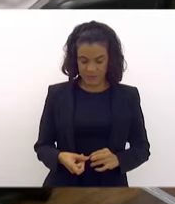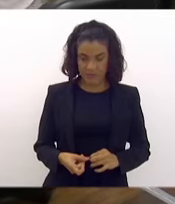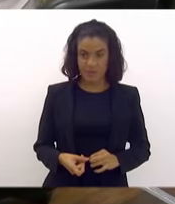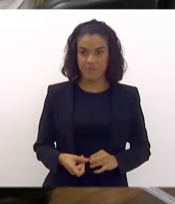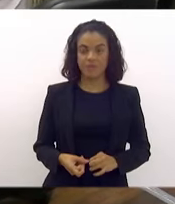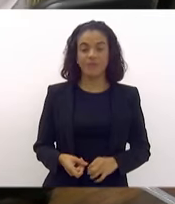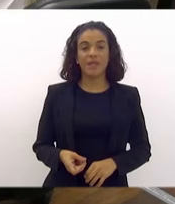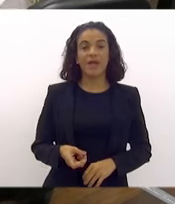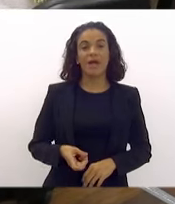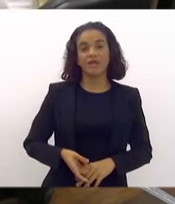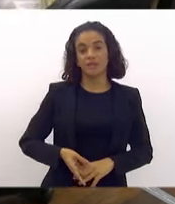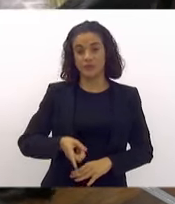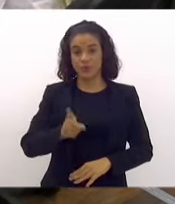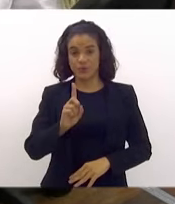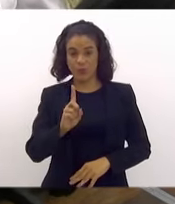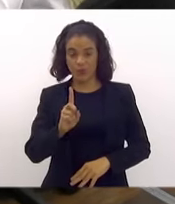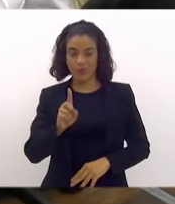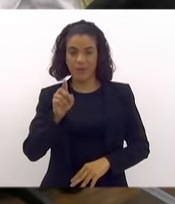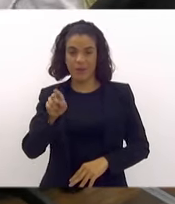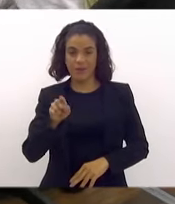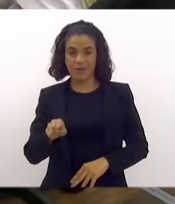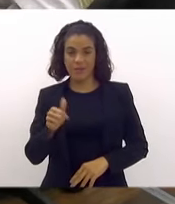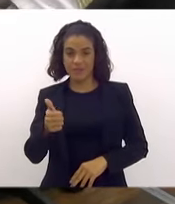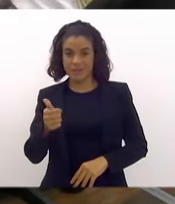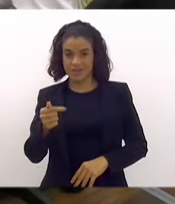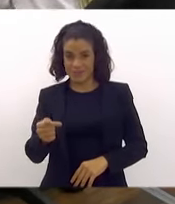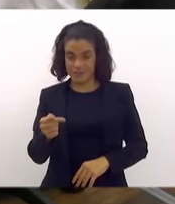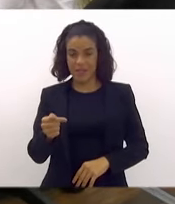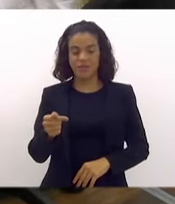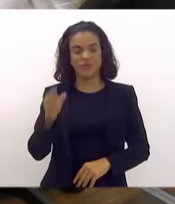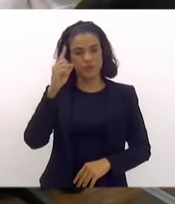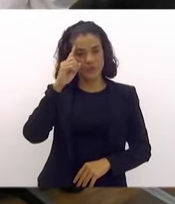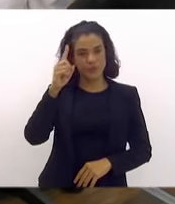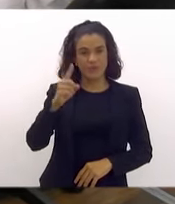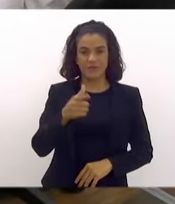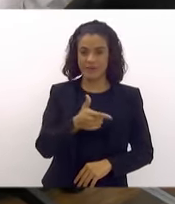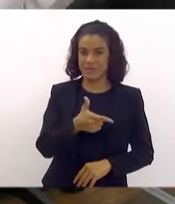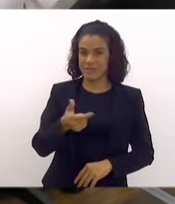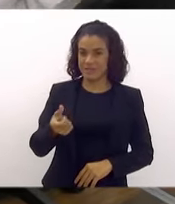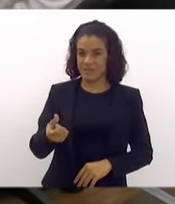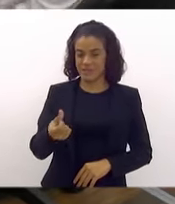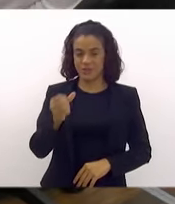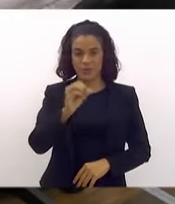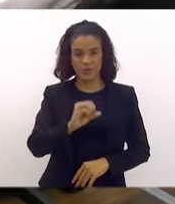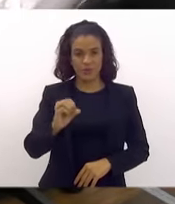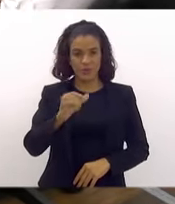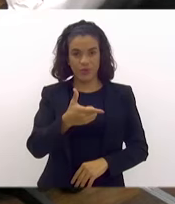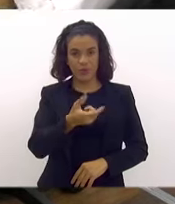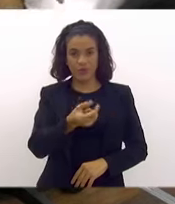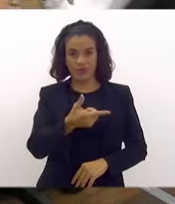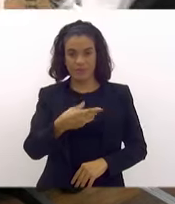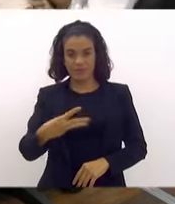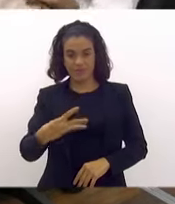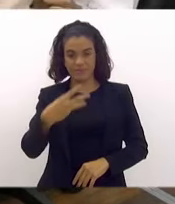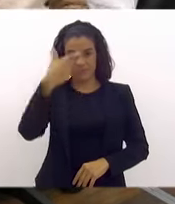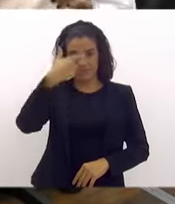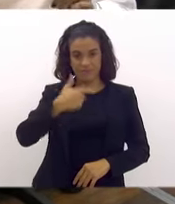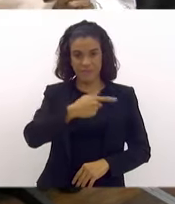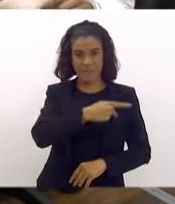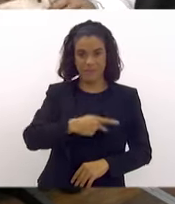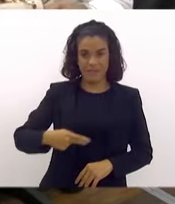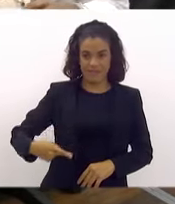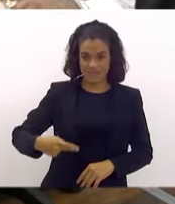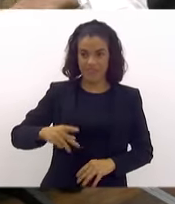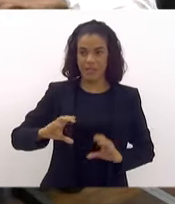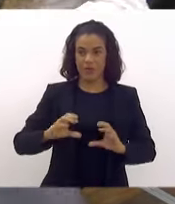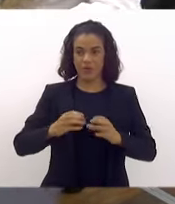às 133:17 do dia 26 de outubro de 2023 na condição de Presidenta